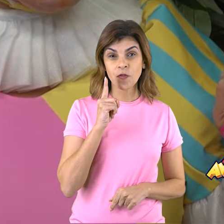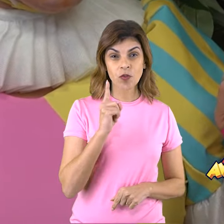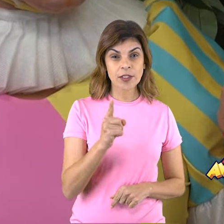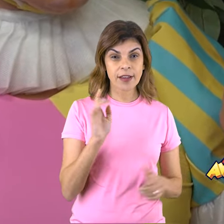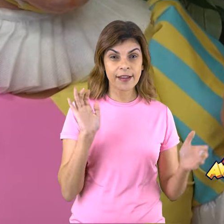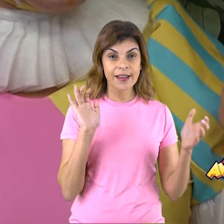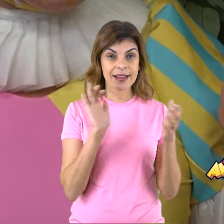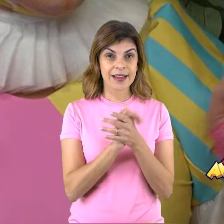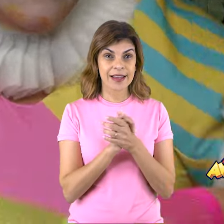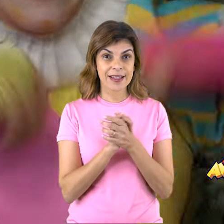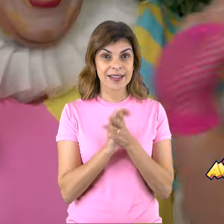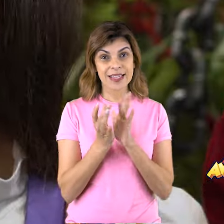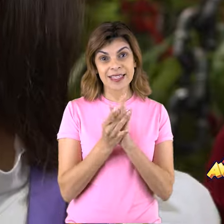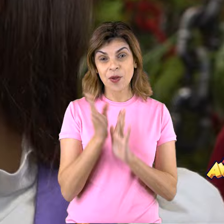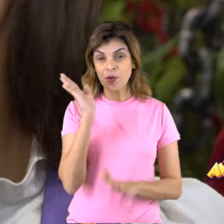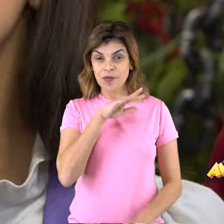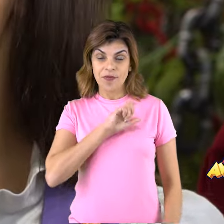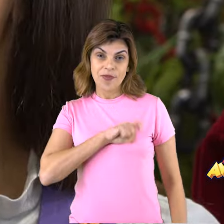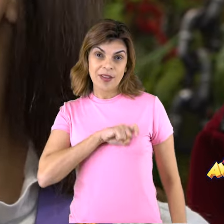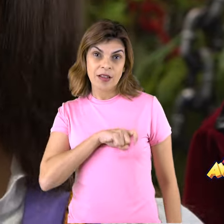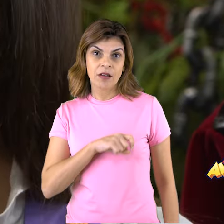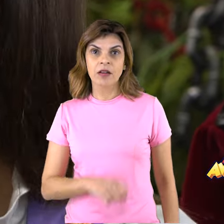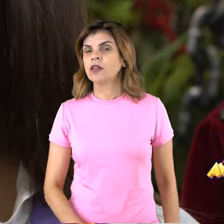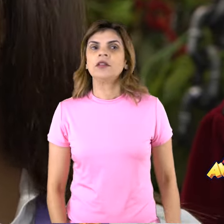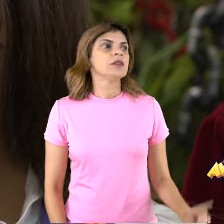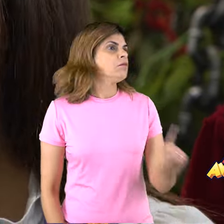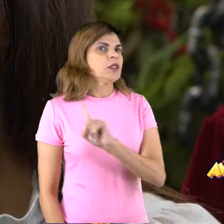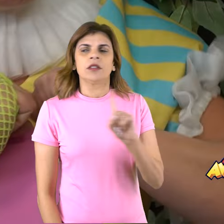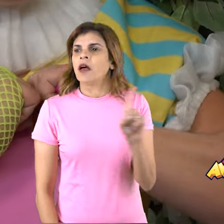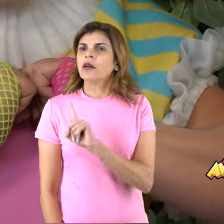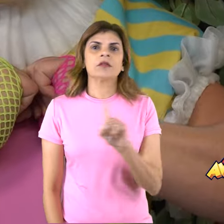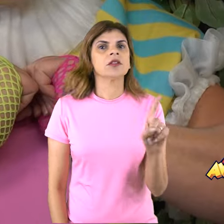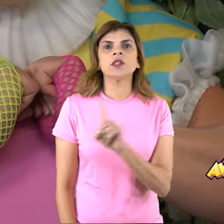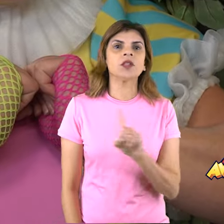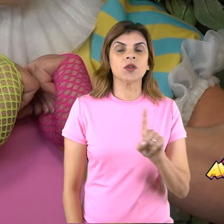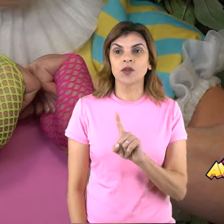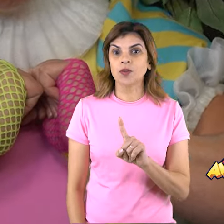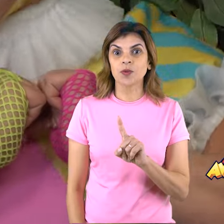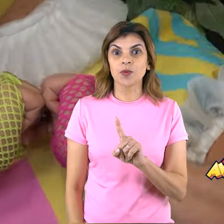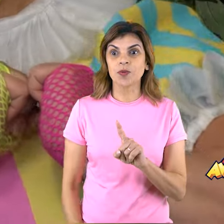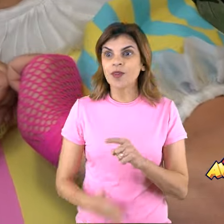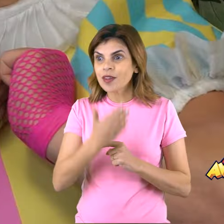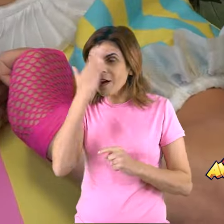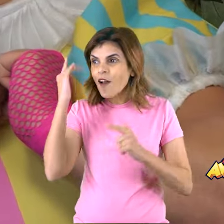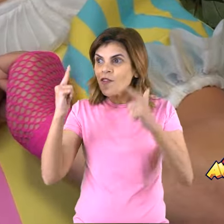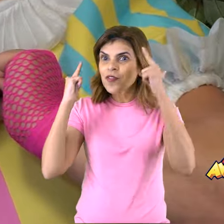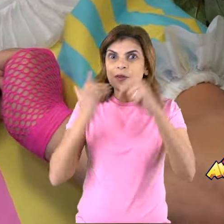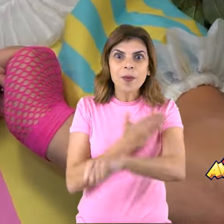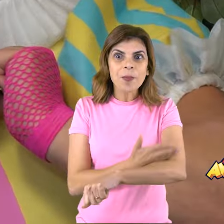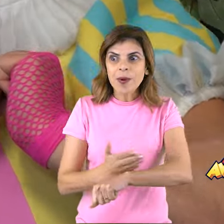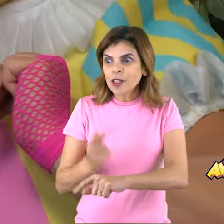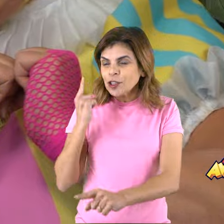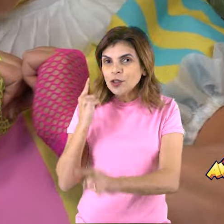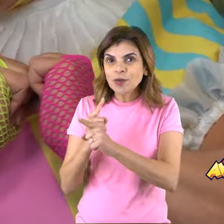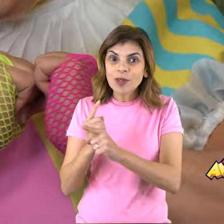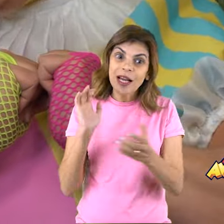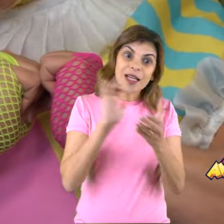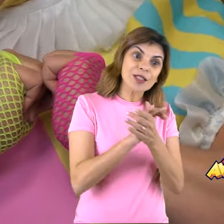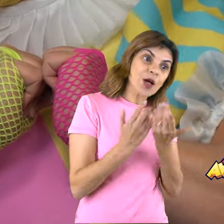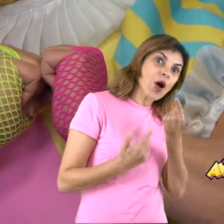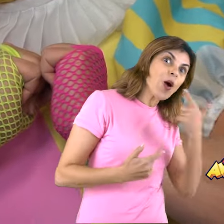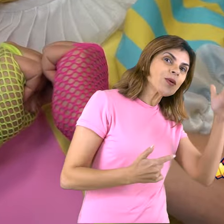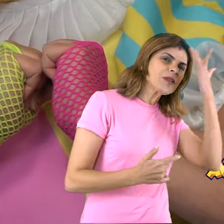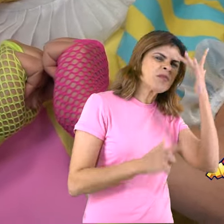casar com um vilão não isso não aí quando o aventureiro branco descobrir que você se casou com outra pessoa